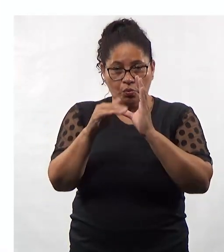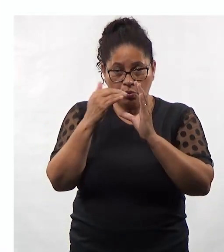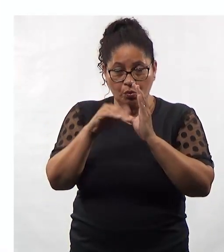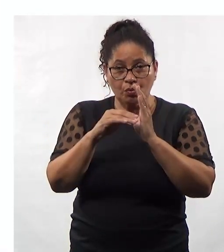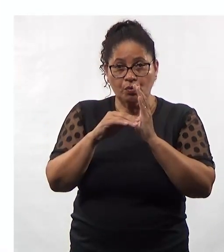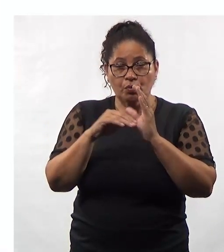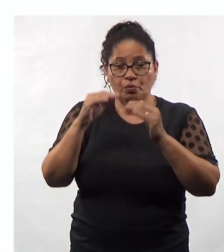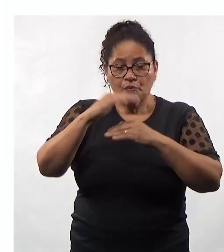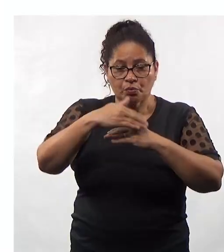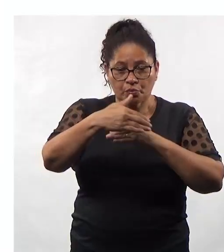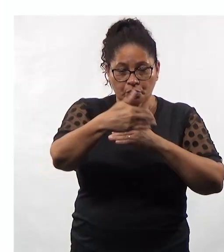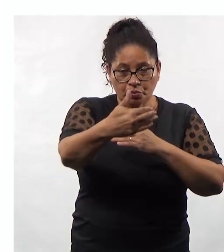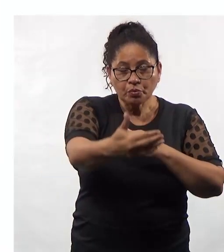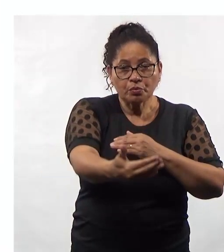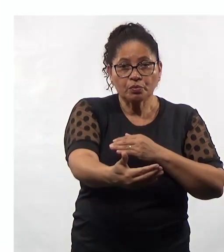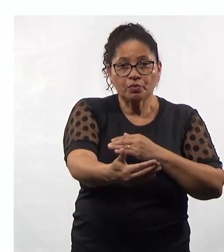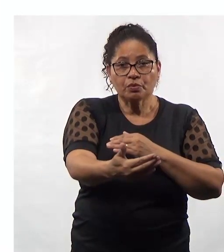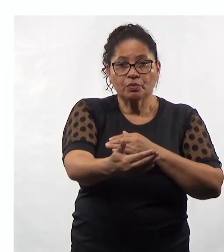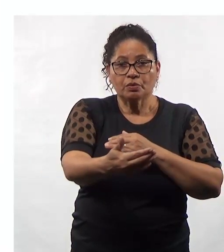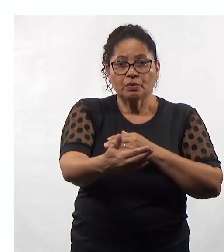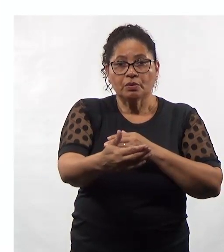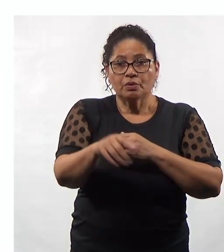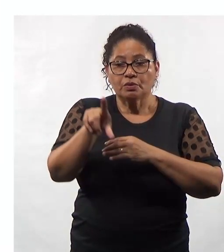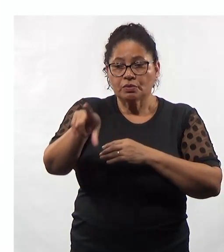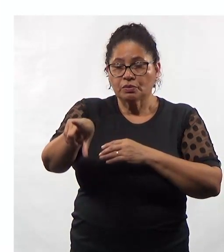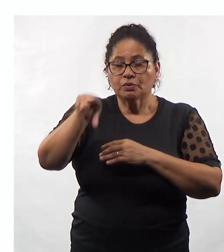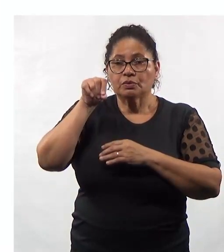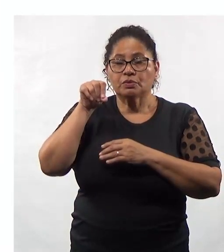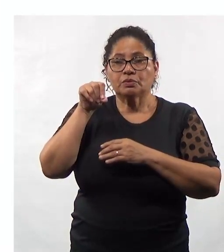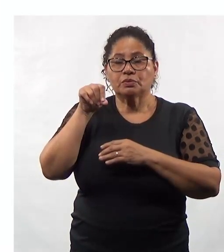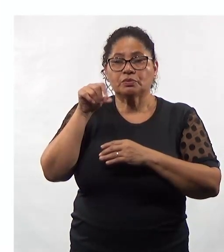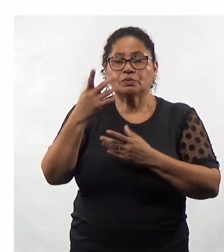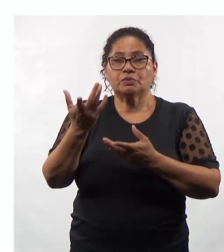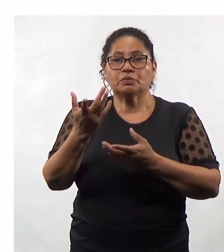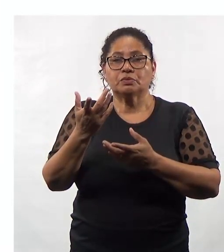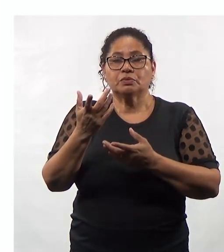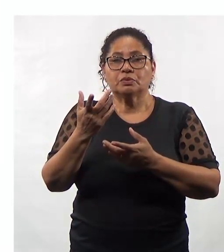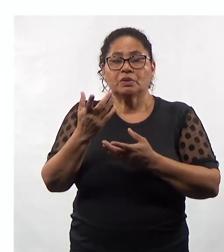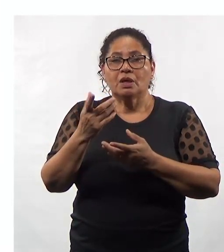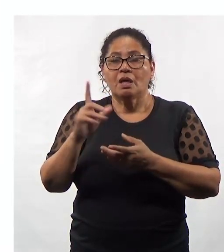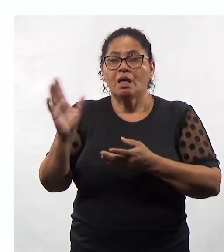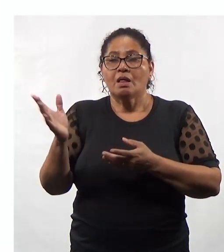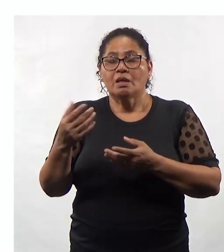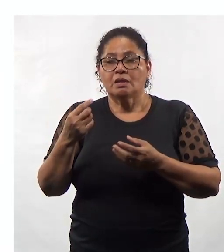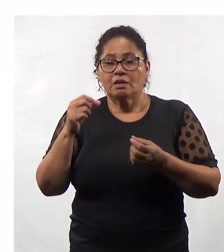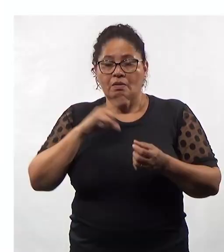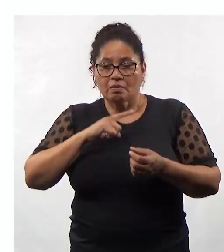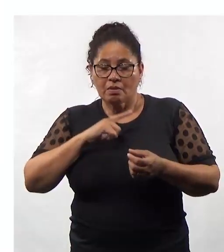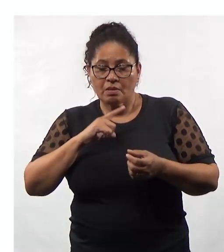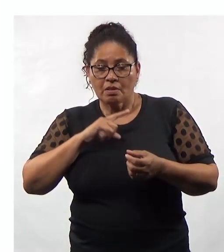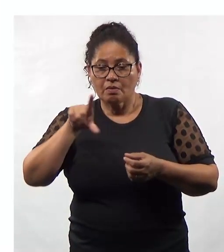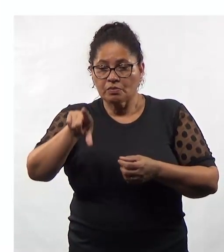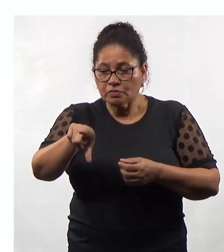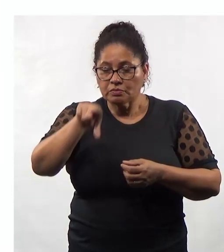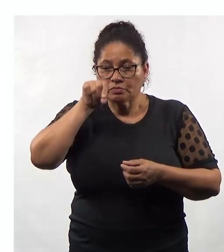dentro do processo de priorização e seleção, e nós vamos